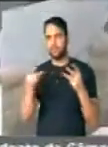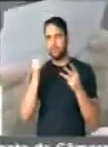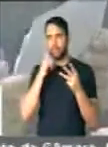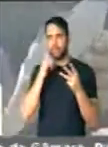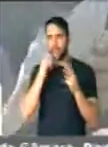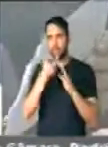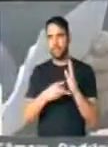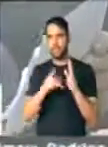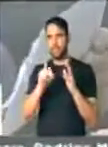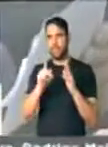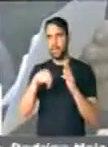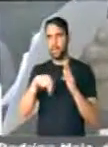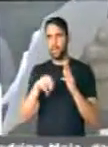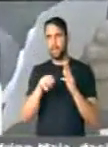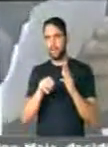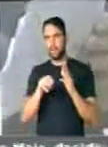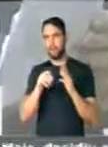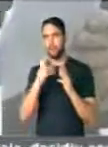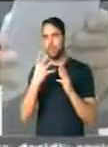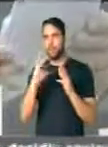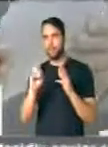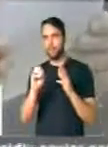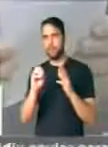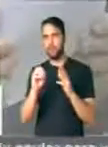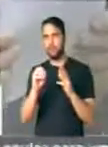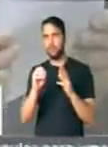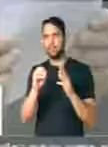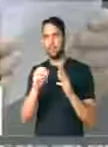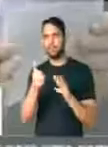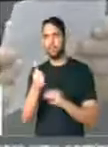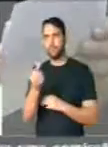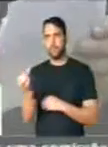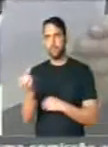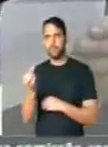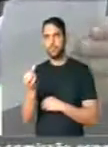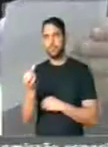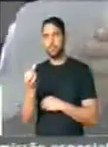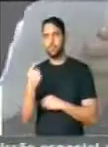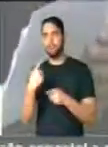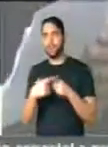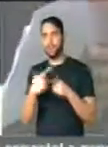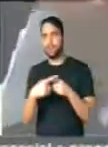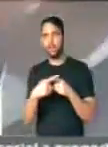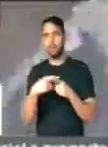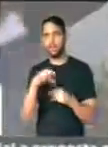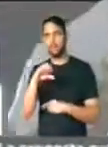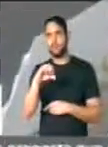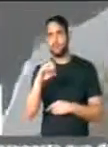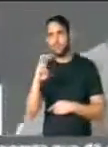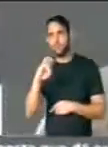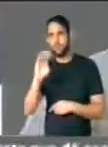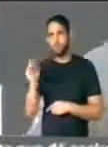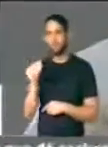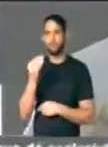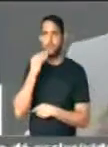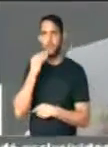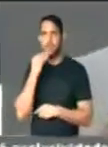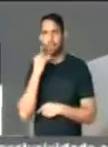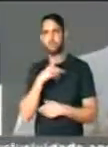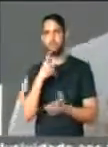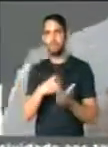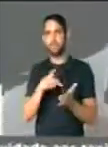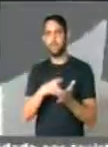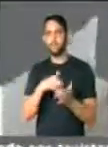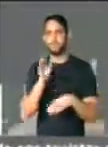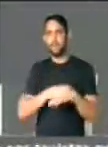presidente, é o PLN 40, 2016. Porque esses 95 bilhões... realmente é